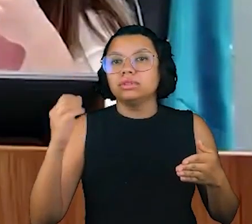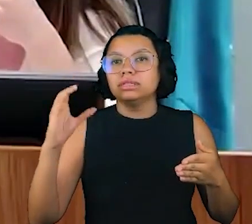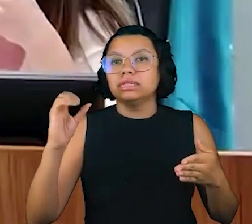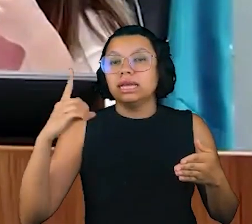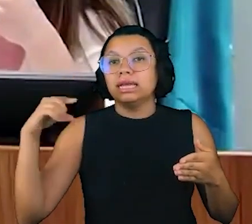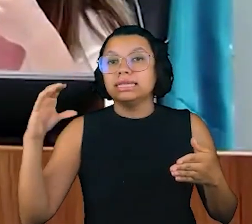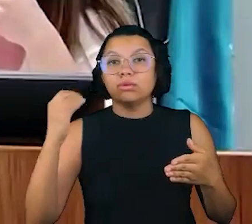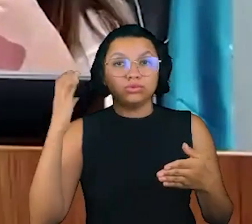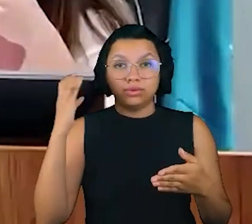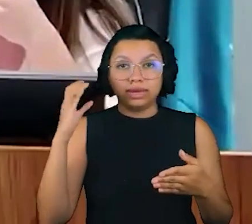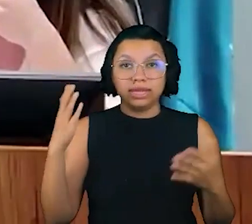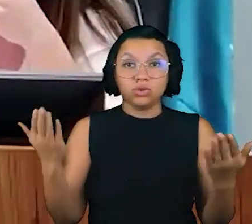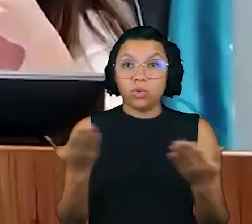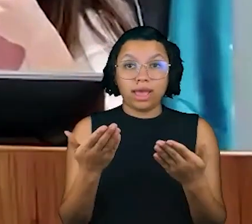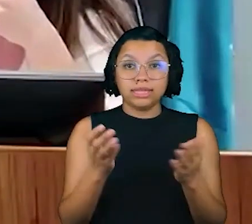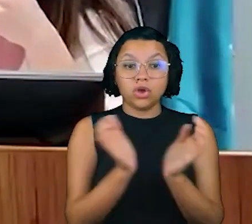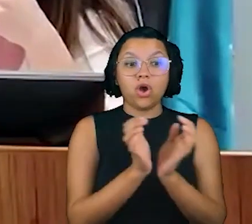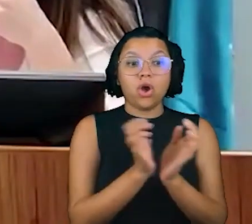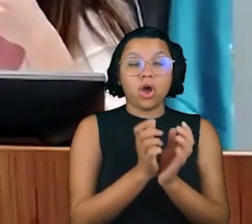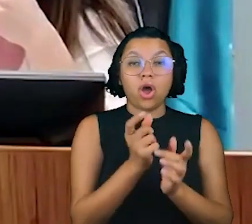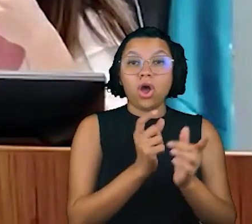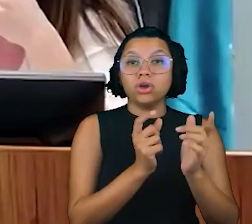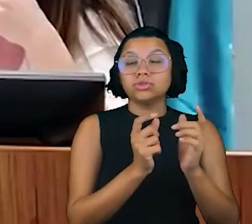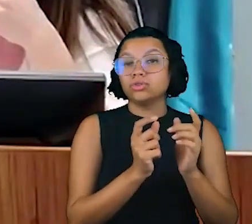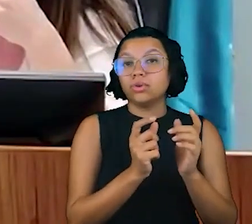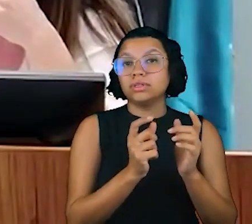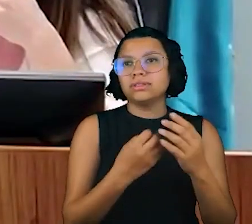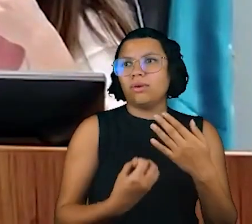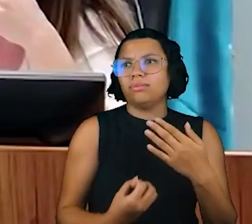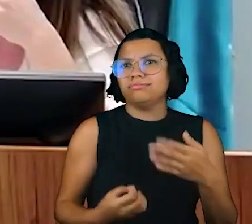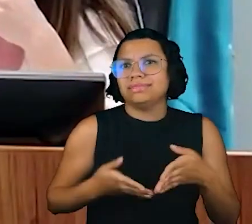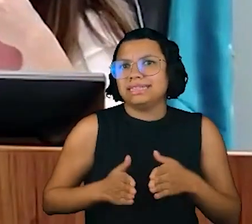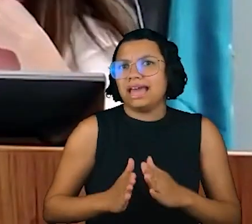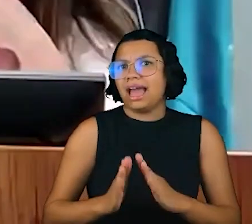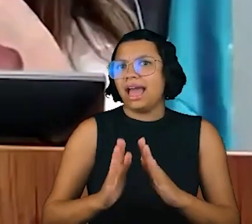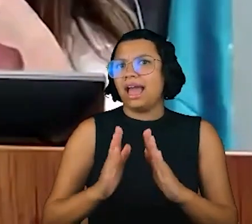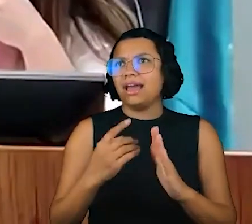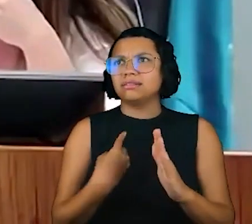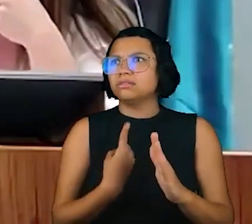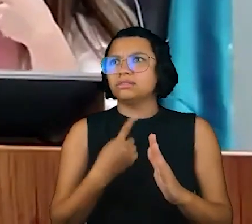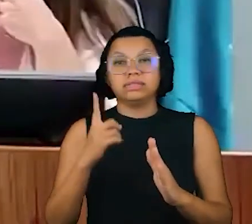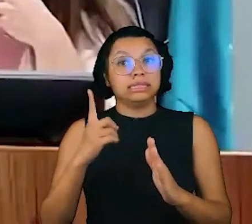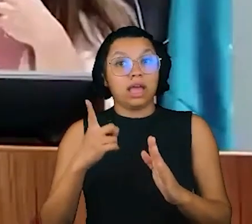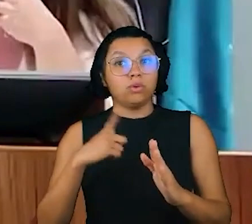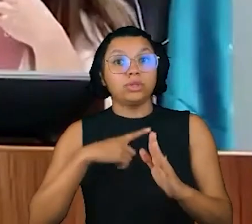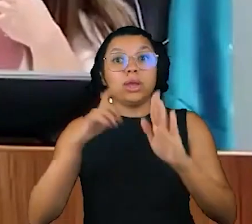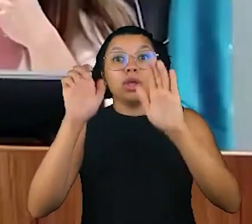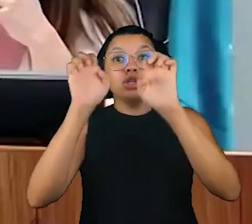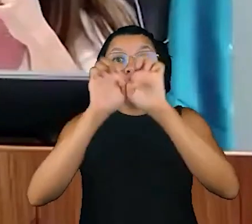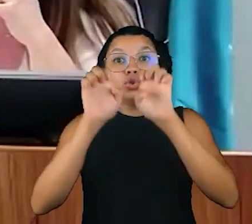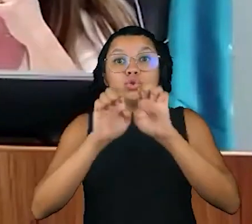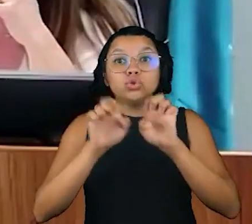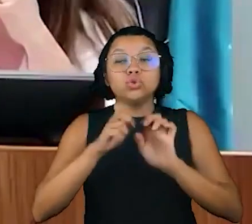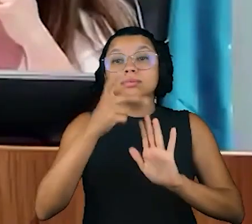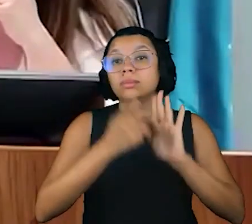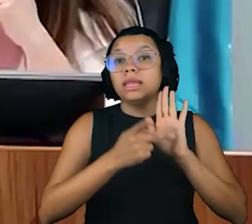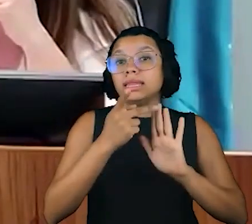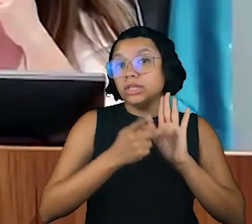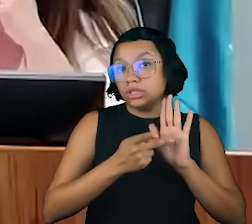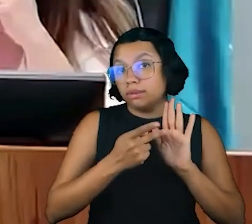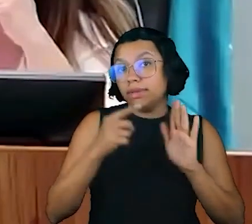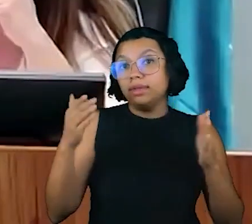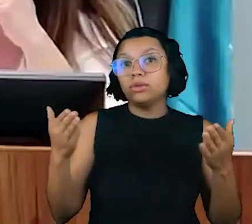societárias, elas não nascem acidentalmente, né? Existe todo um planejamento estruturado para que o